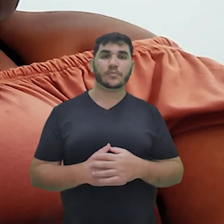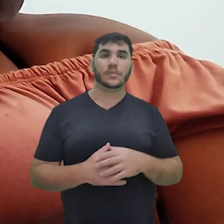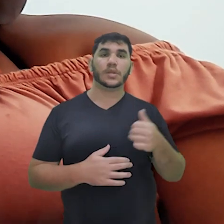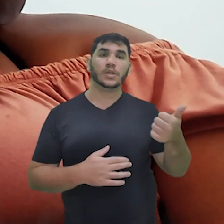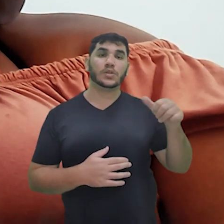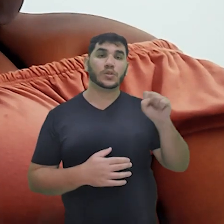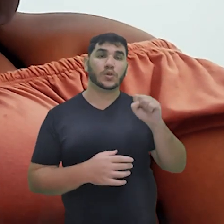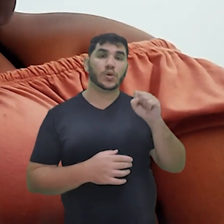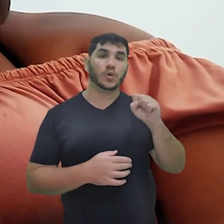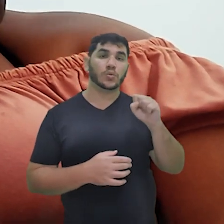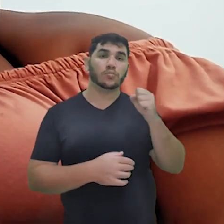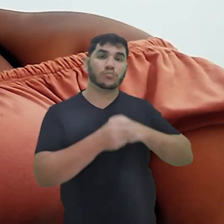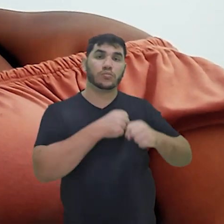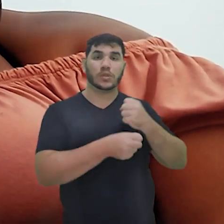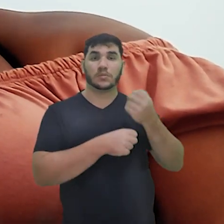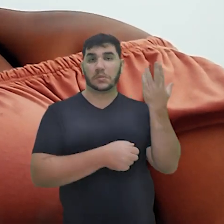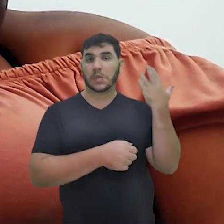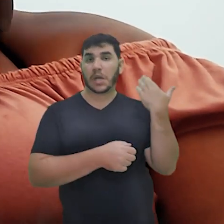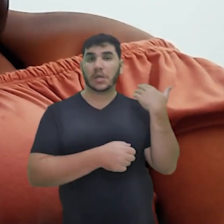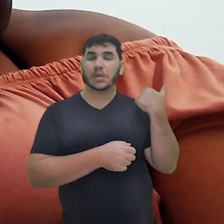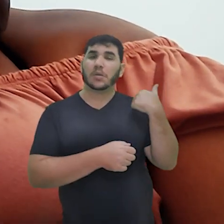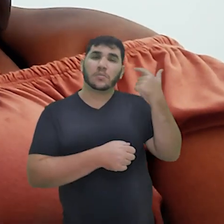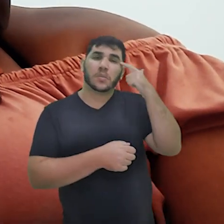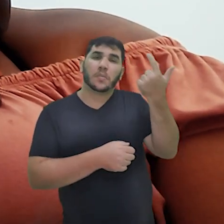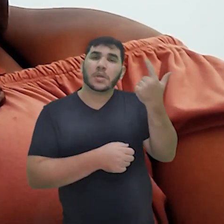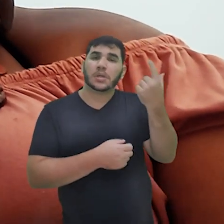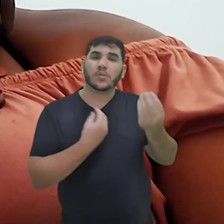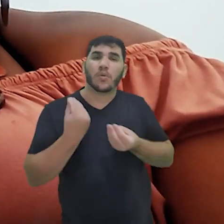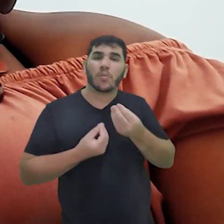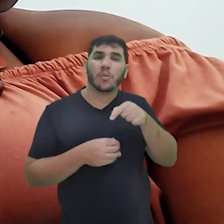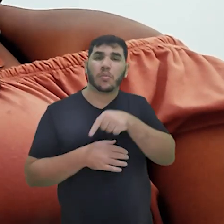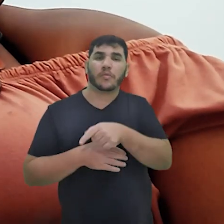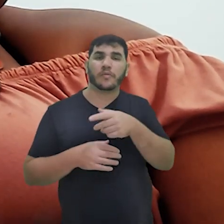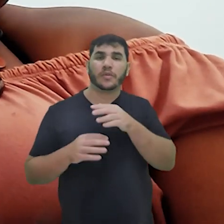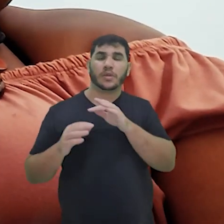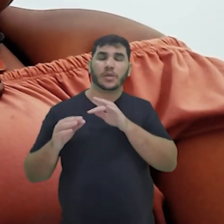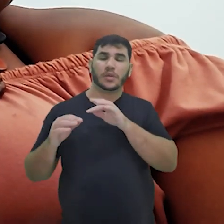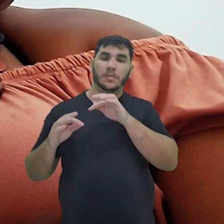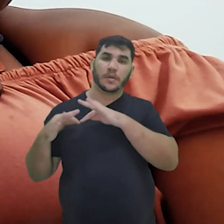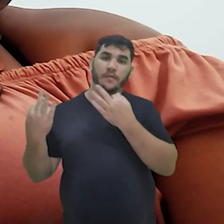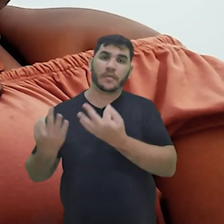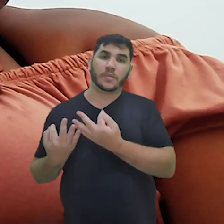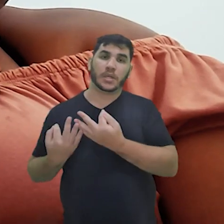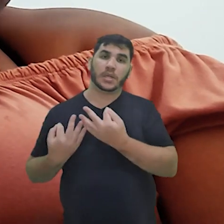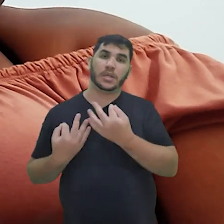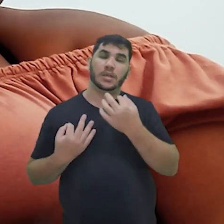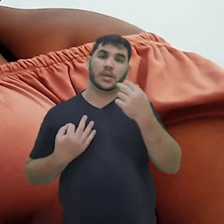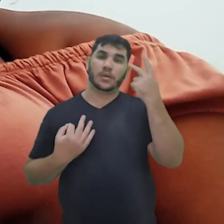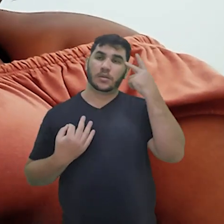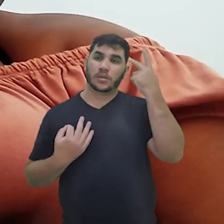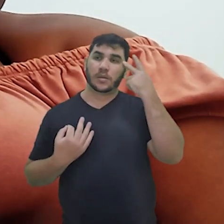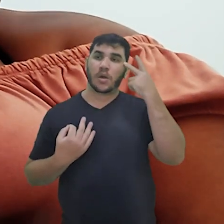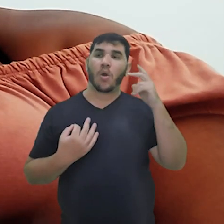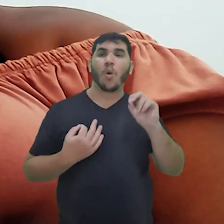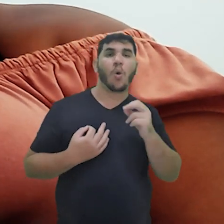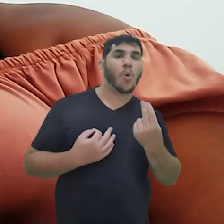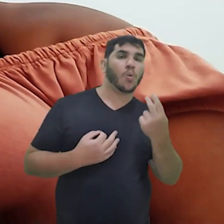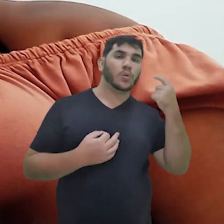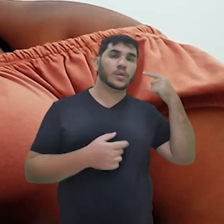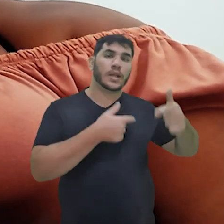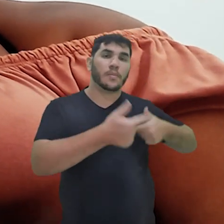há 18 anos atrás, eu não tinha nenhuma expectativa de, por exemplo, estar aqui, de, por exemplo, passar 18 anos em trabalho de